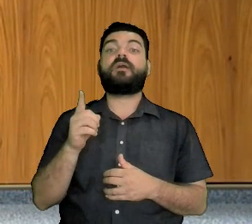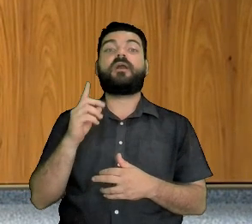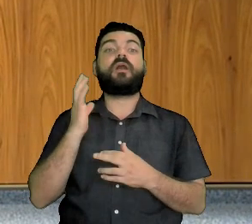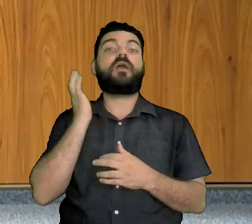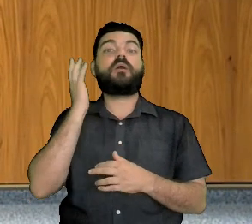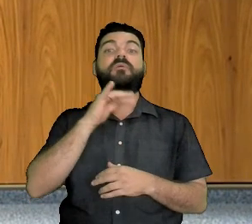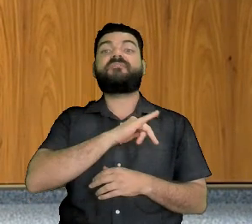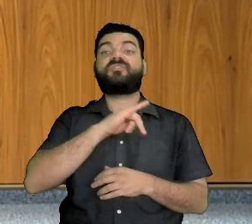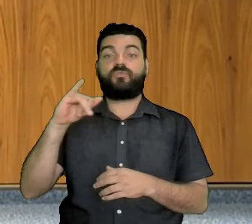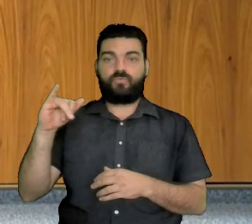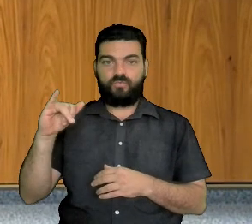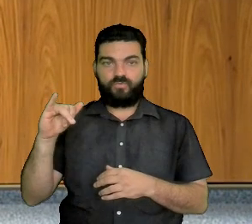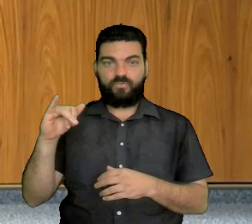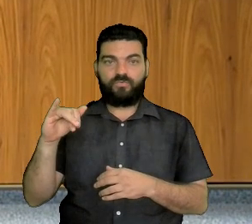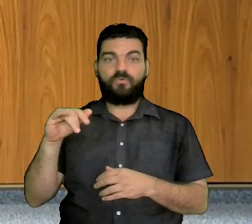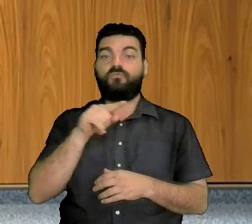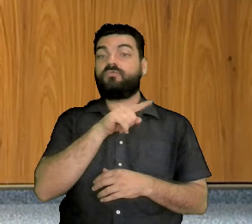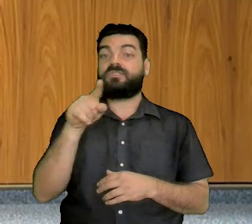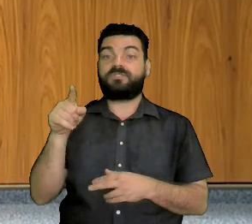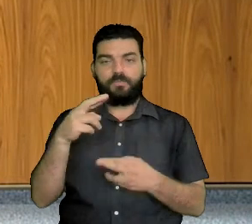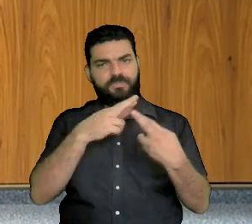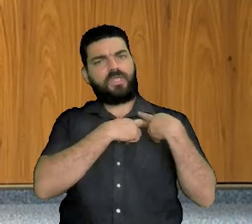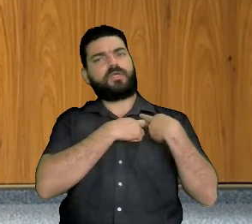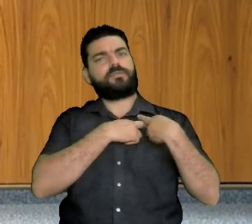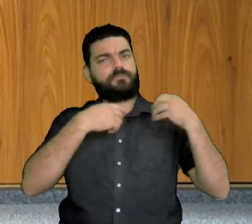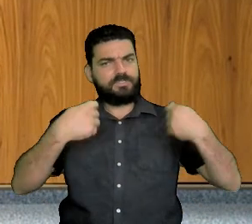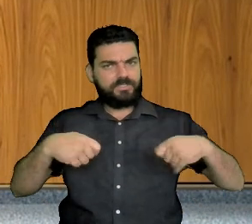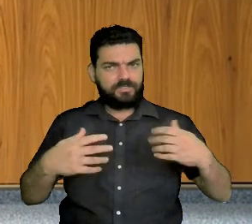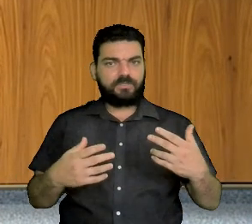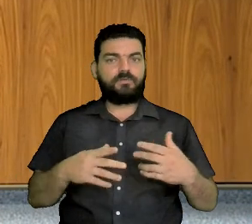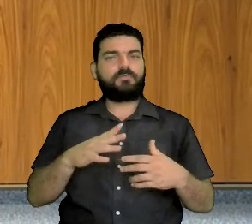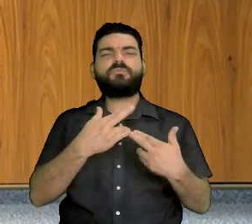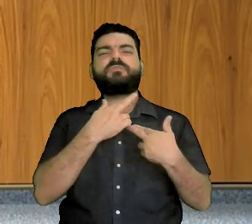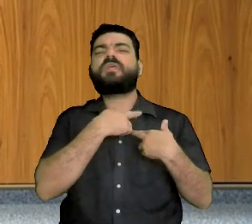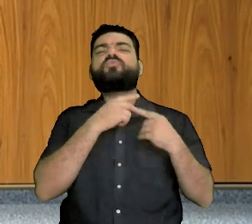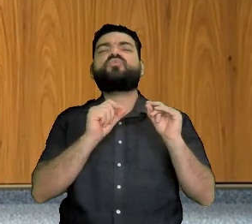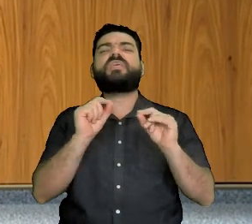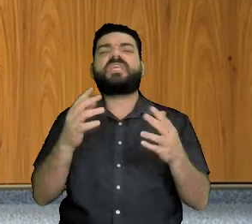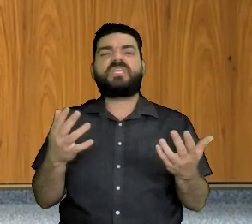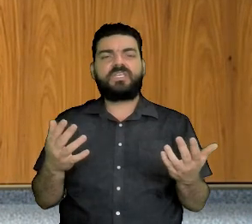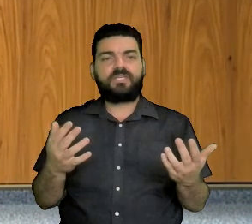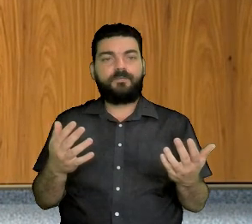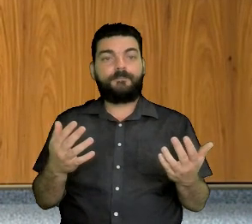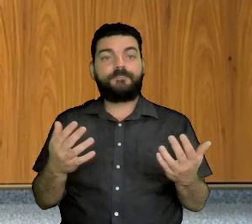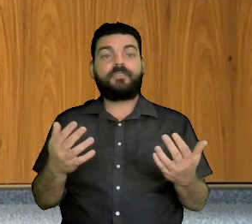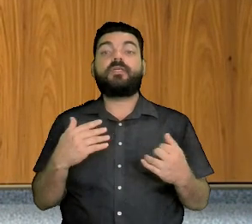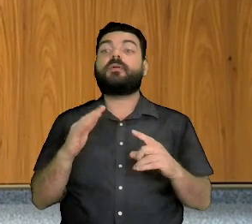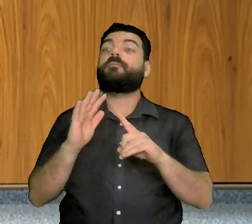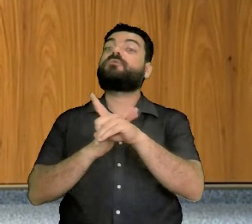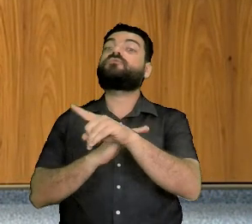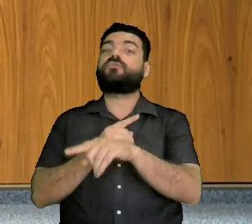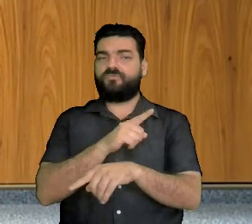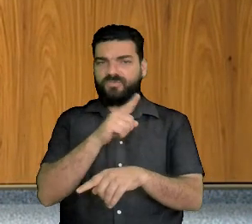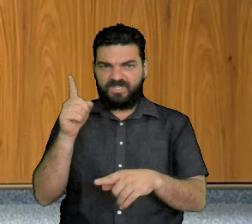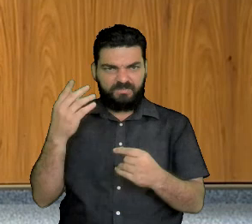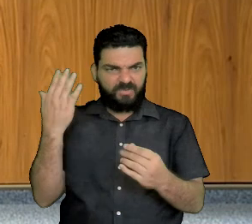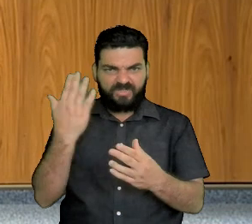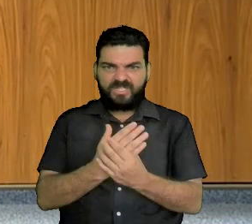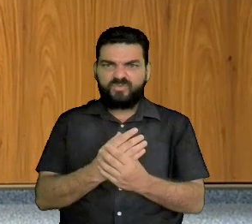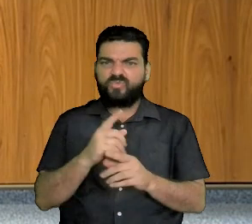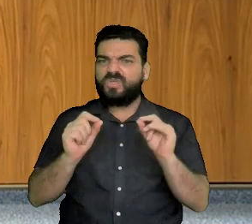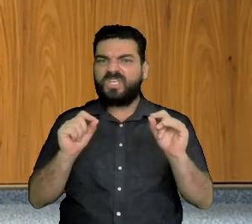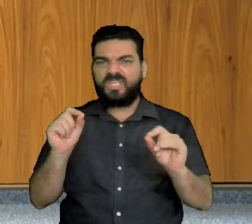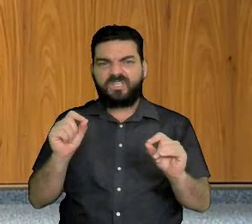os procuradores à responsabilidade, mas a responsabilidade no bom sentido. Ela questionou o ajuizamento de ações,